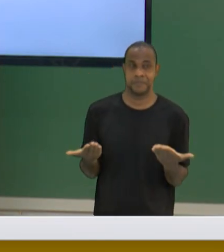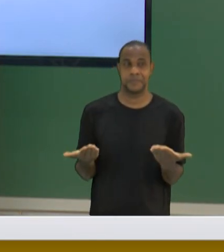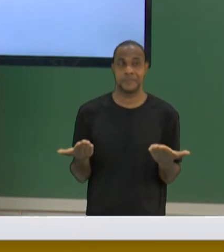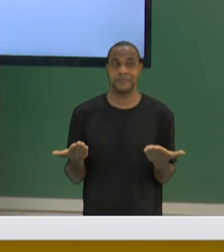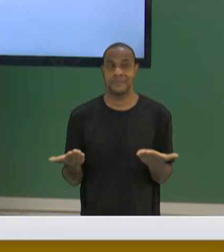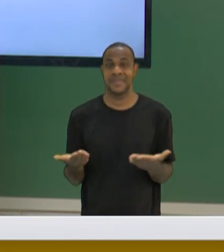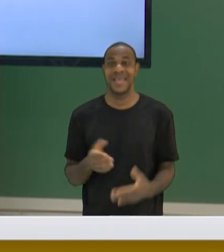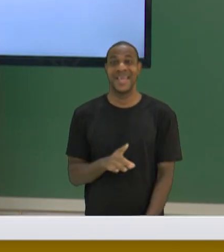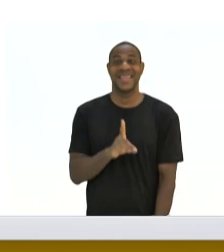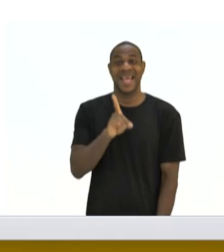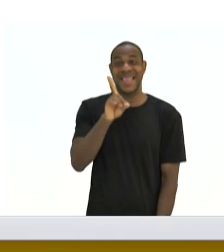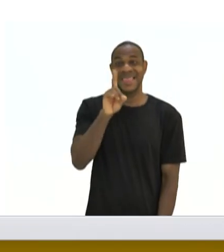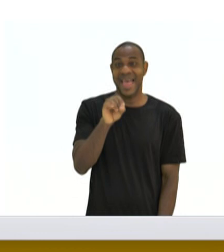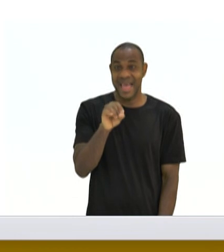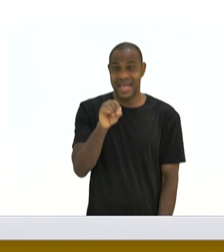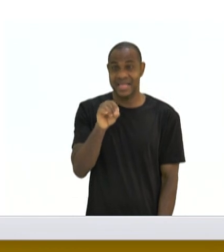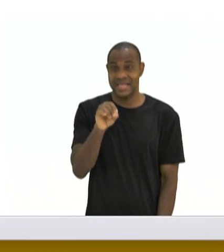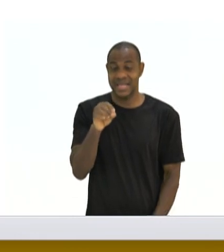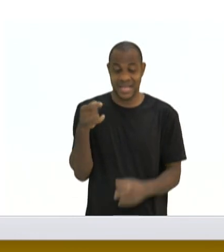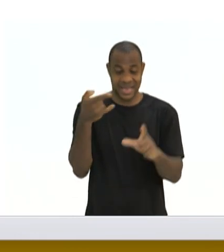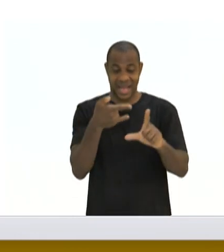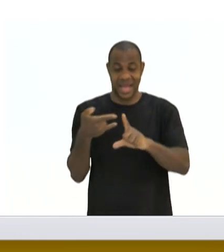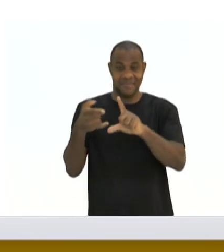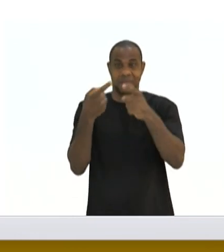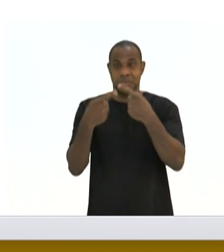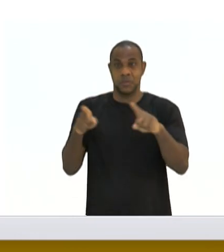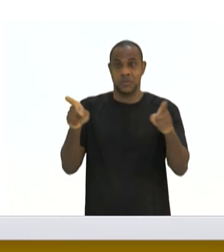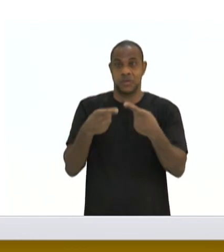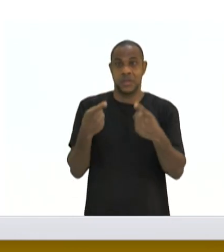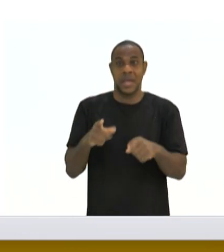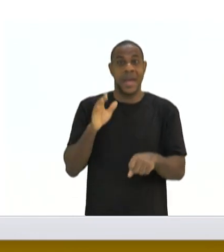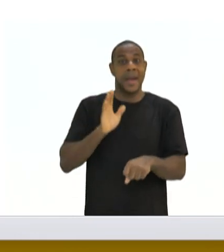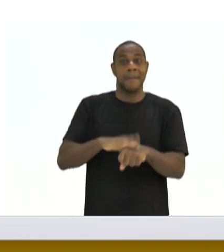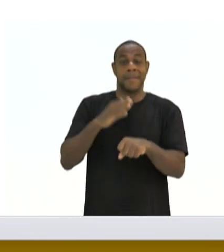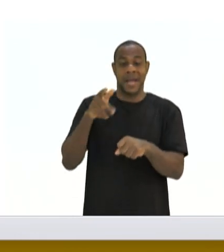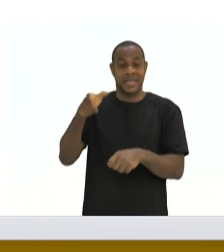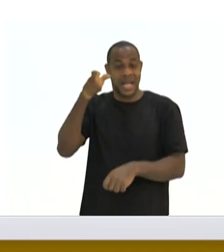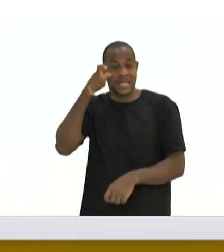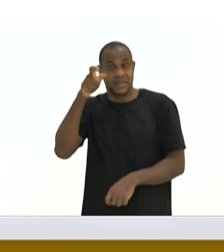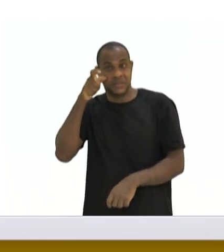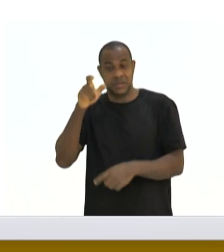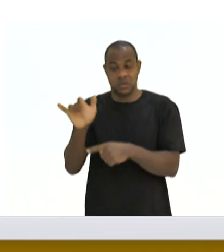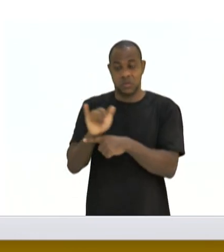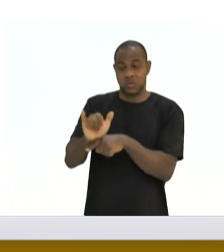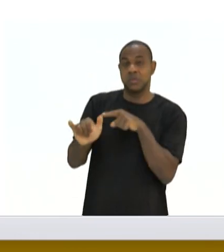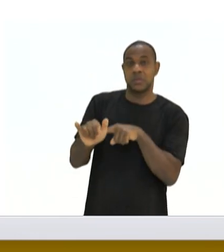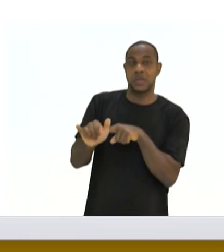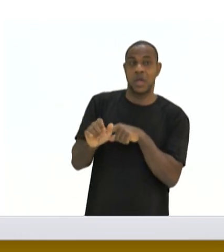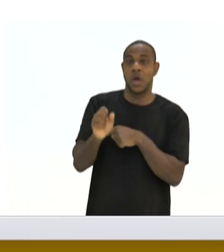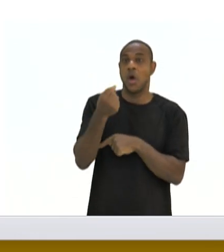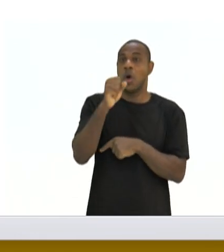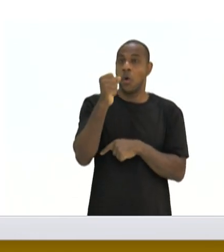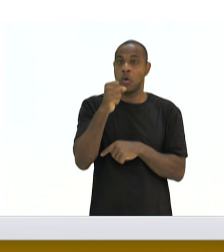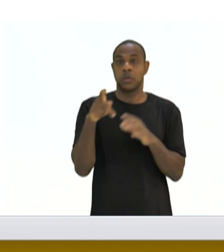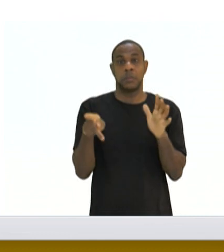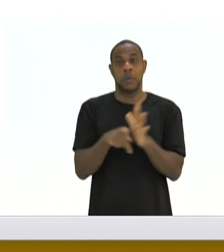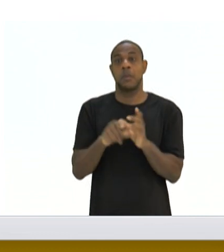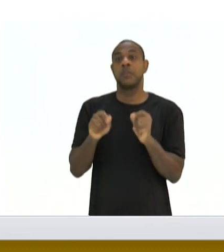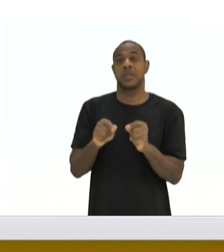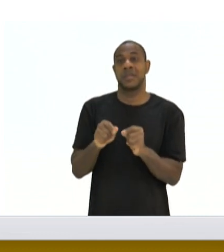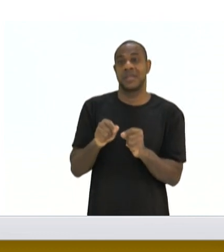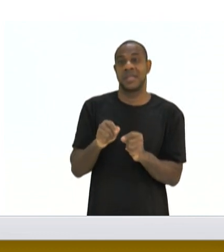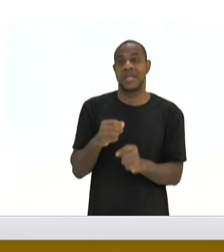uma das dez lives musicais mais vistas no YouTube oito são de